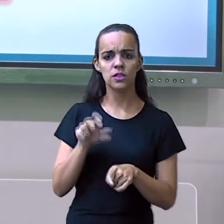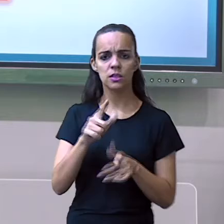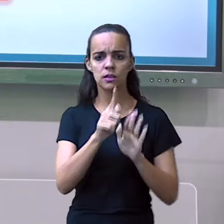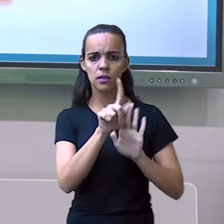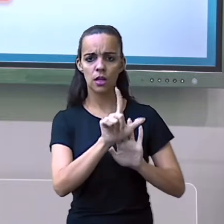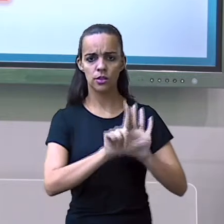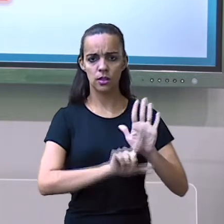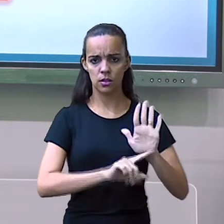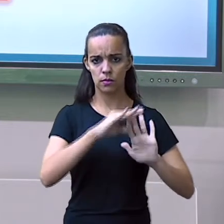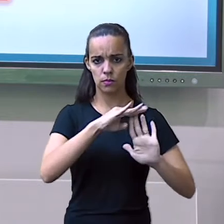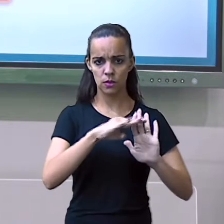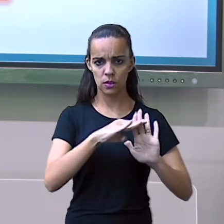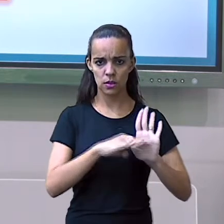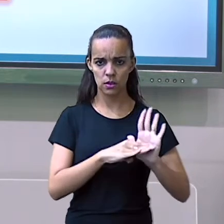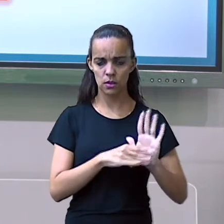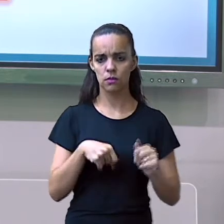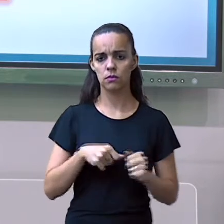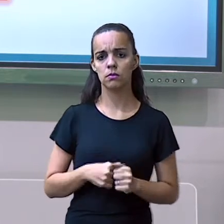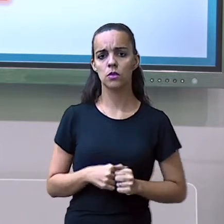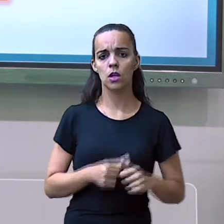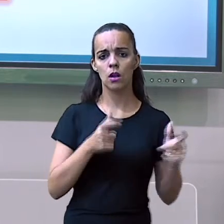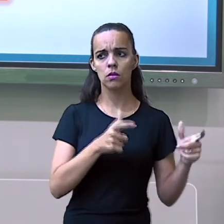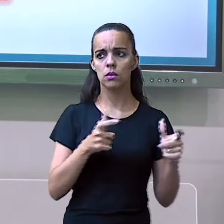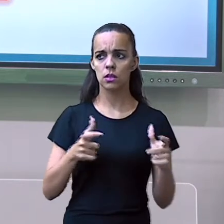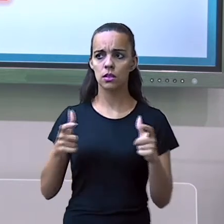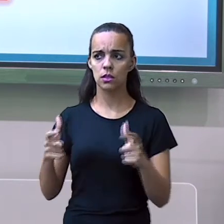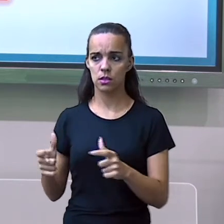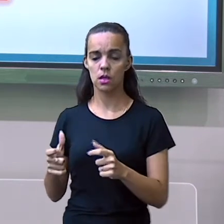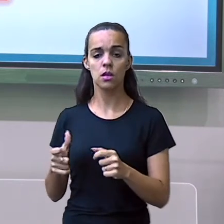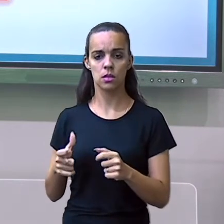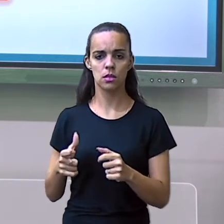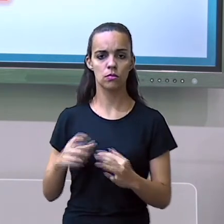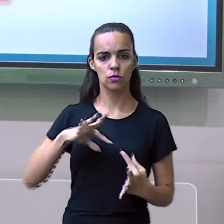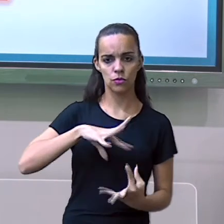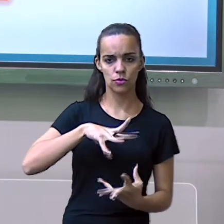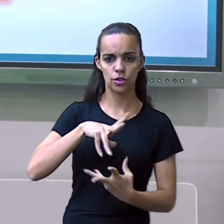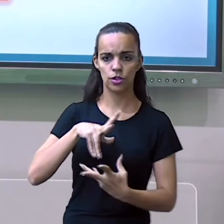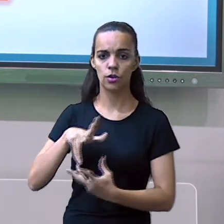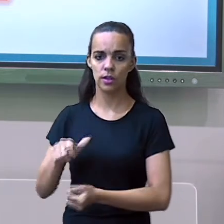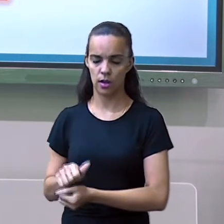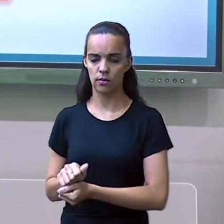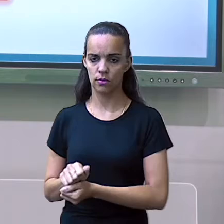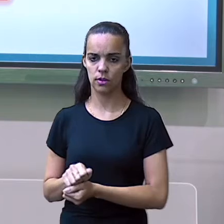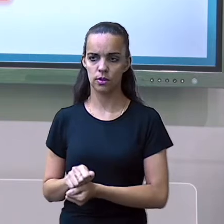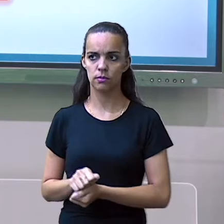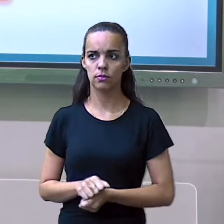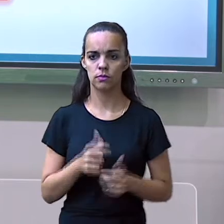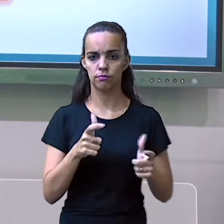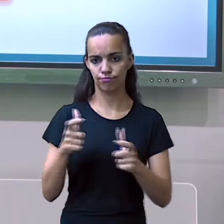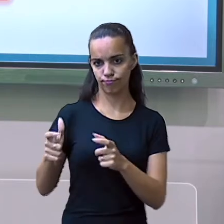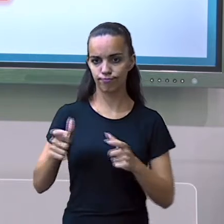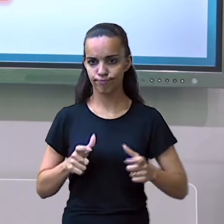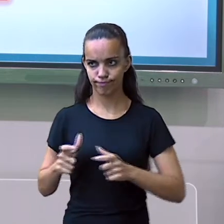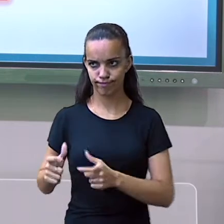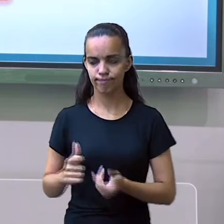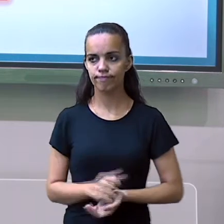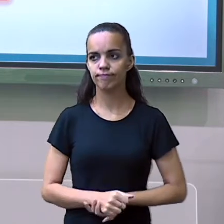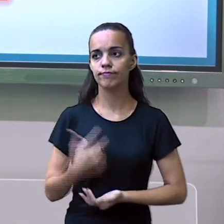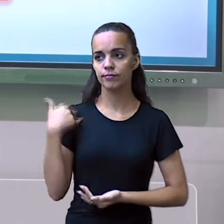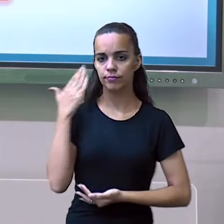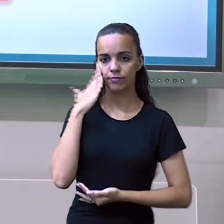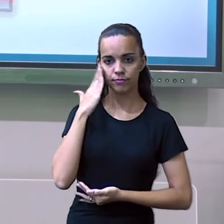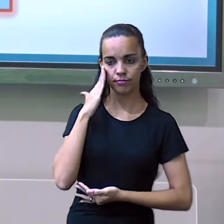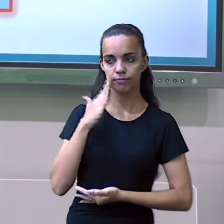também quando se lista a localização geográfica deles.